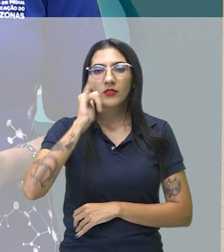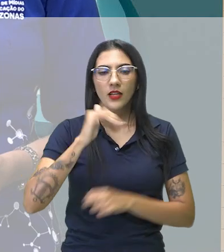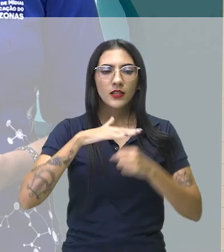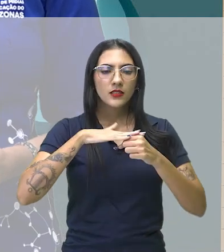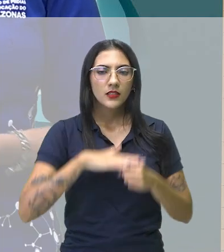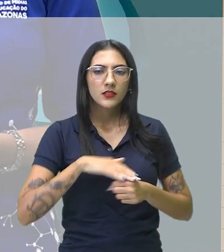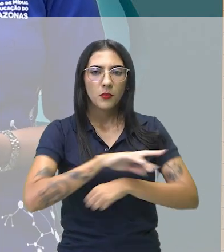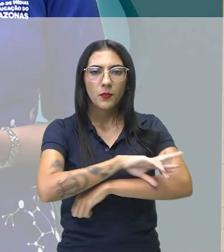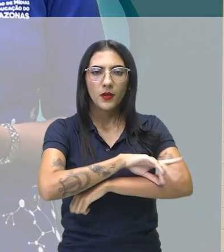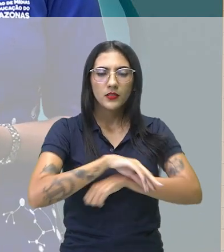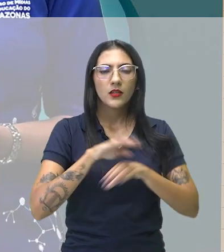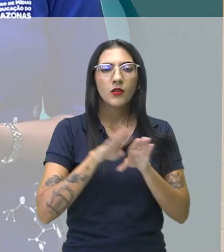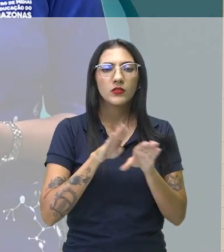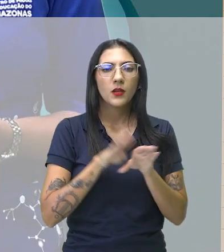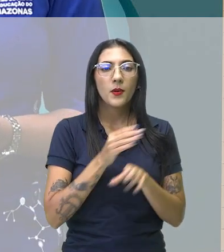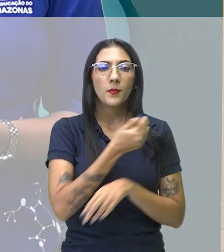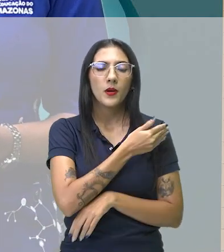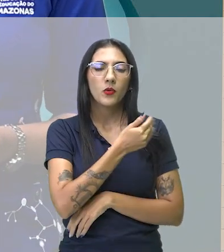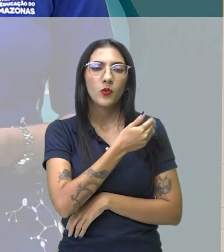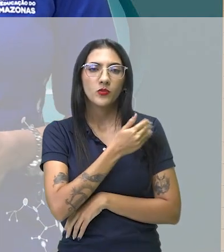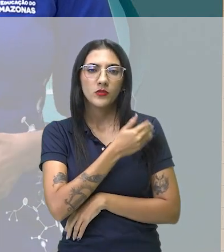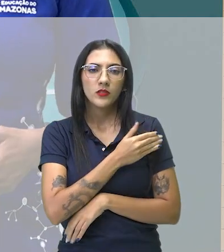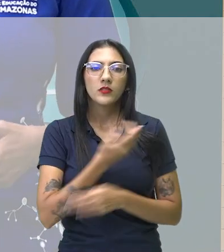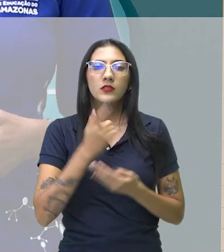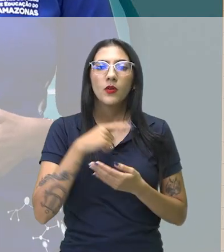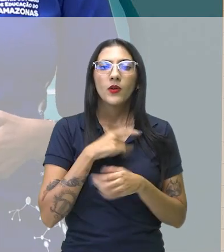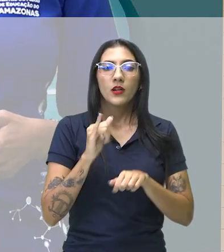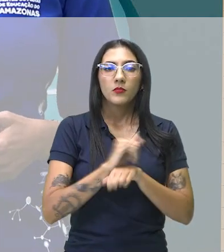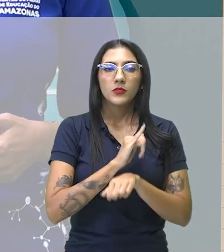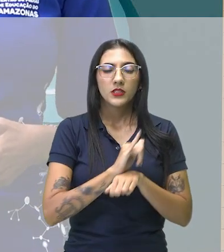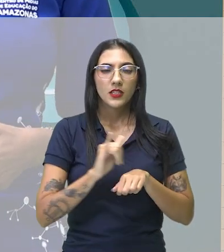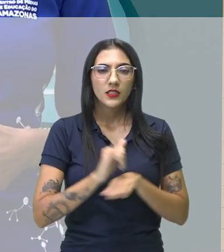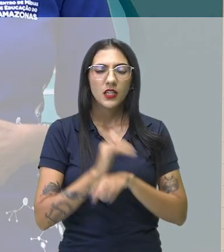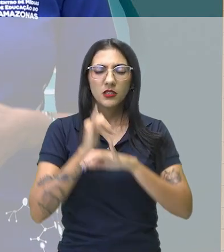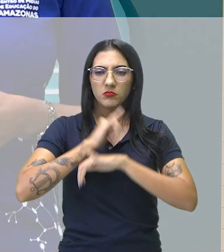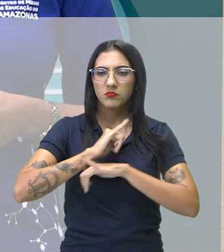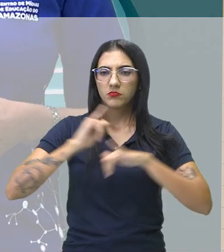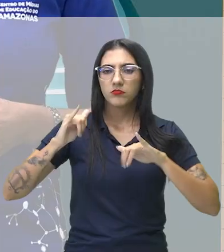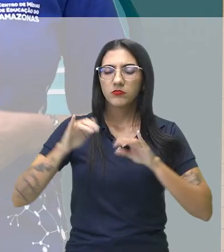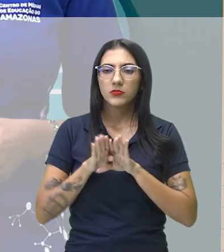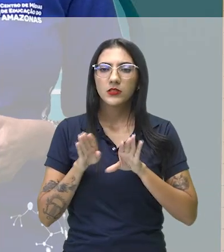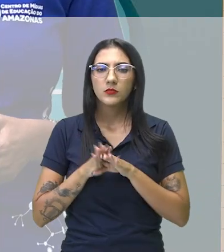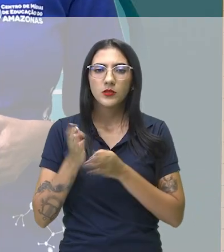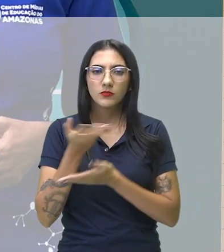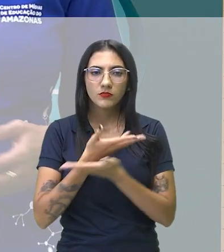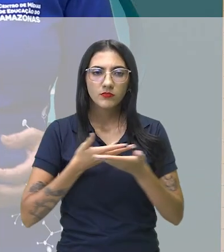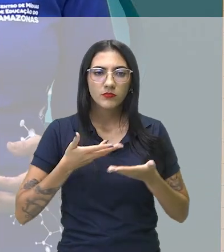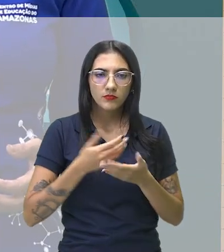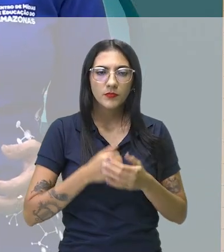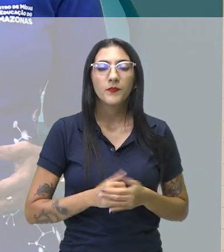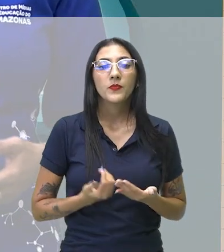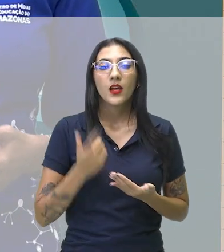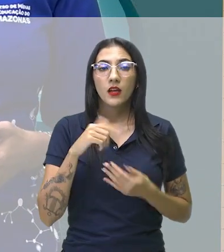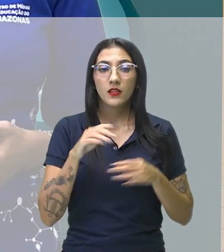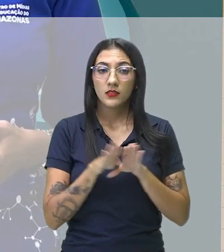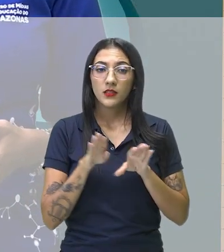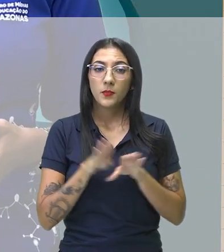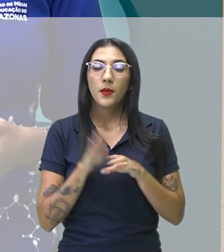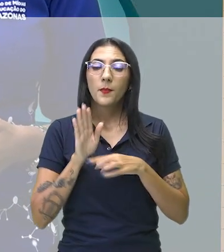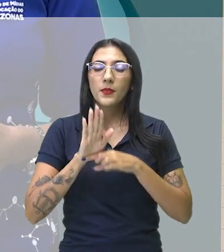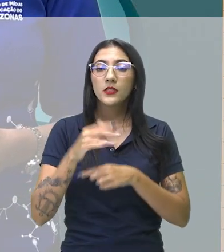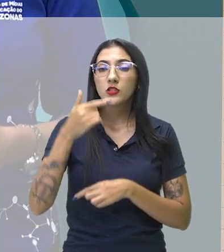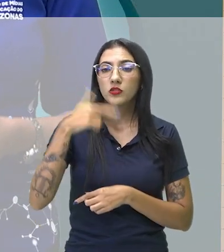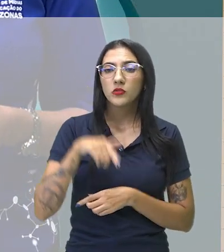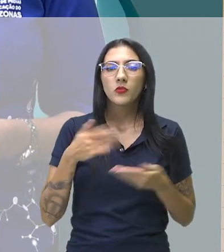segregação racial e a discriminação, funcionando como uma ferramenta de denúncia e mobilização. Elas também